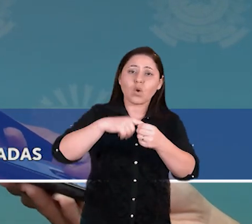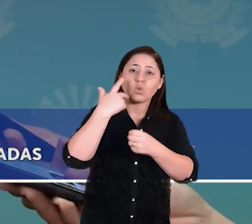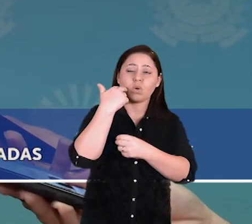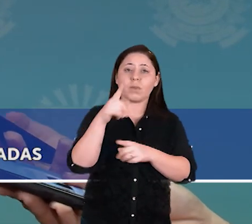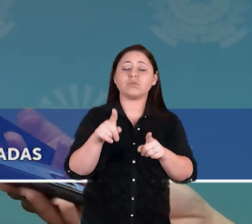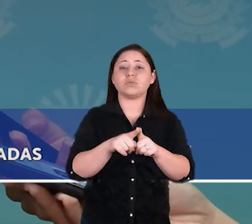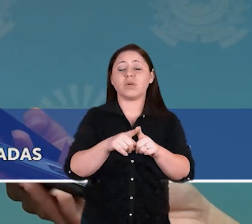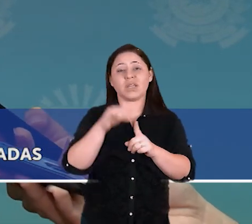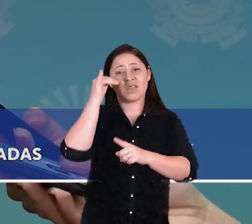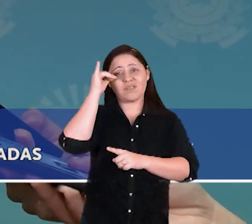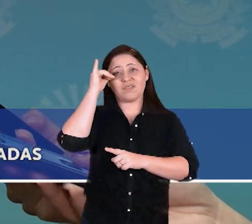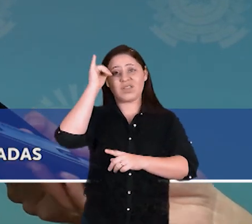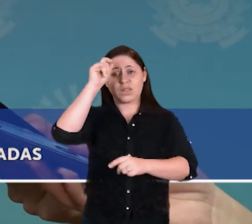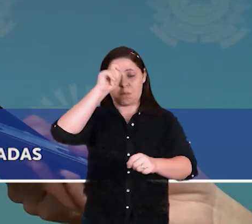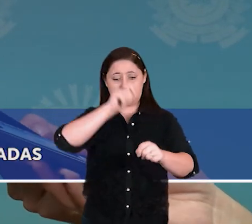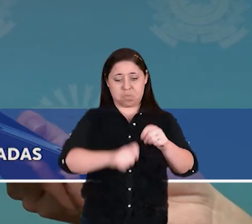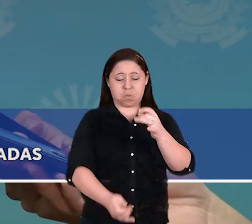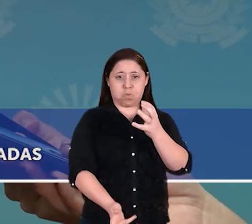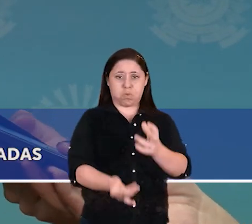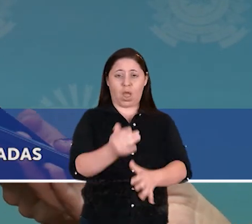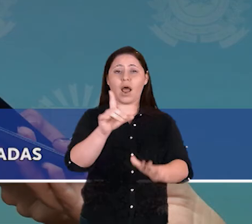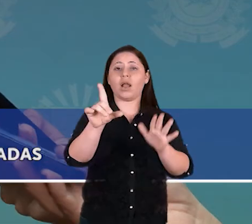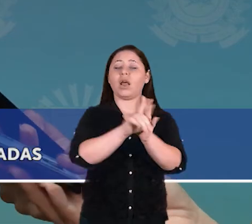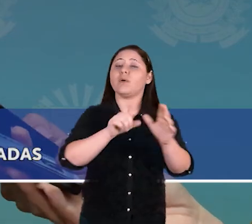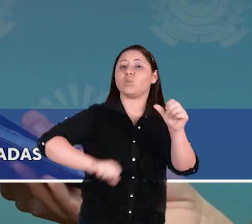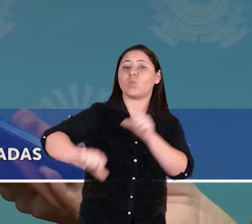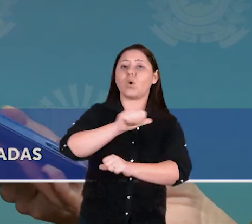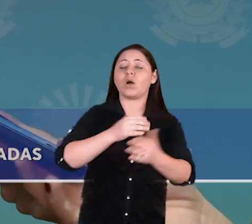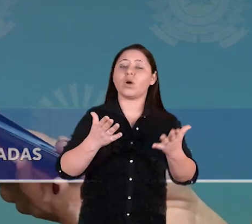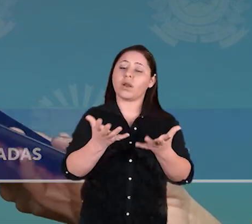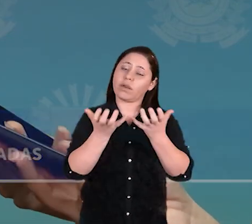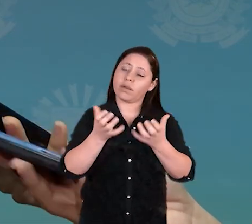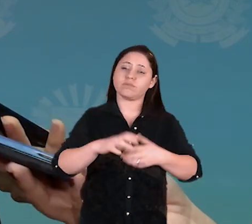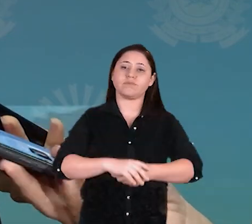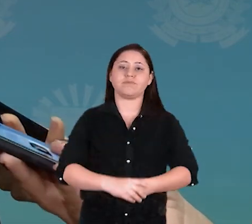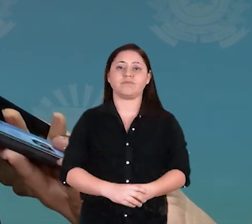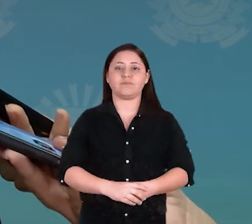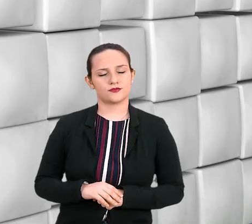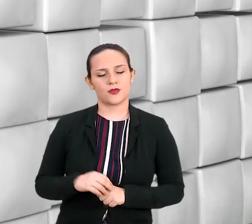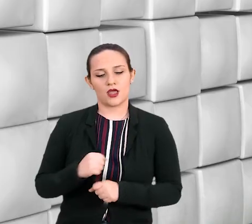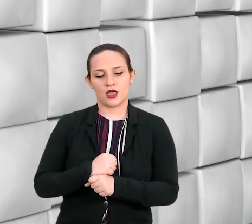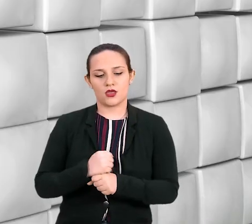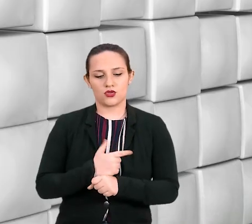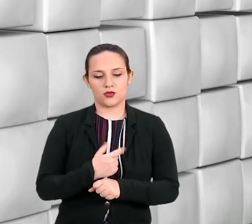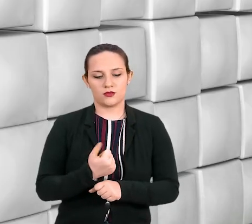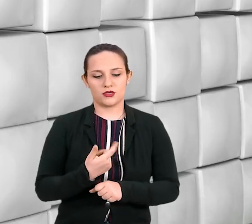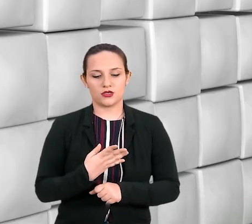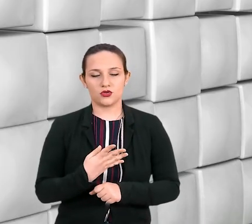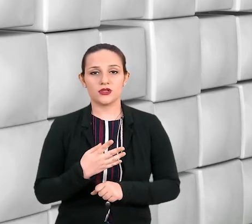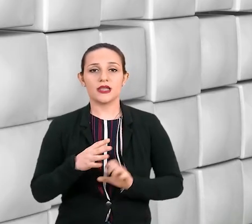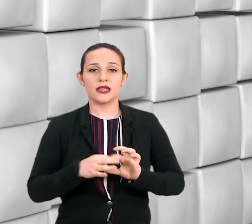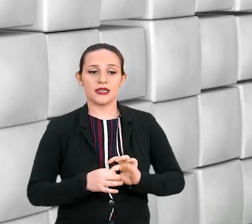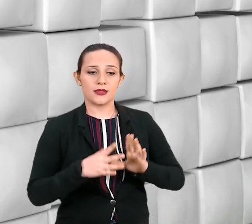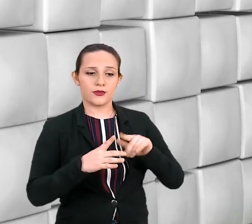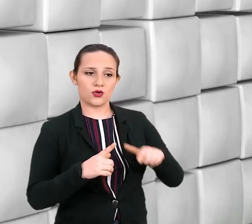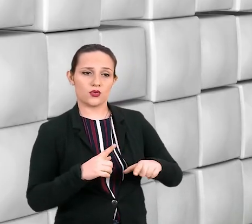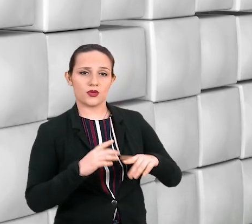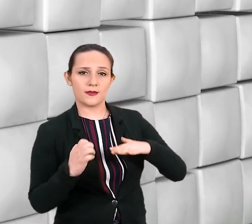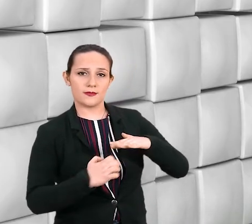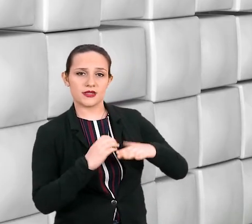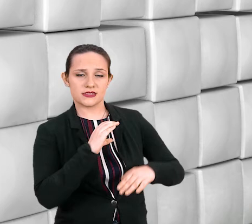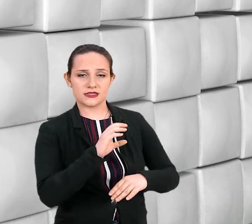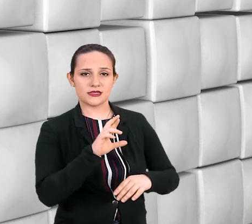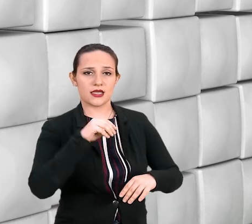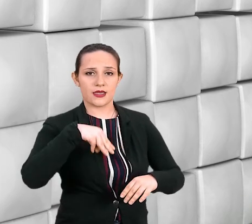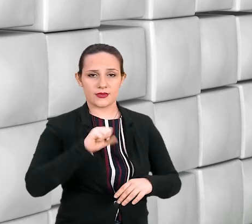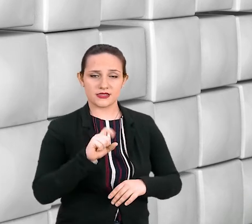nessa recuperação e no combate aos incêndios. É isso que essa lei, com a sua alteração, visa buscar. Concedida em 2014 para a